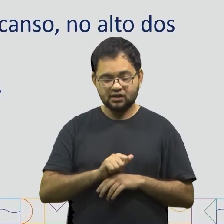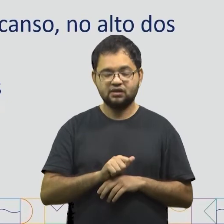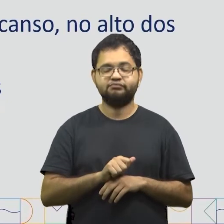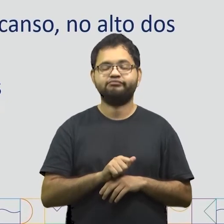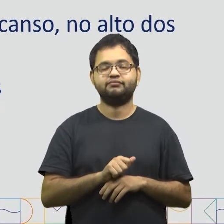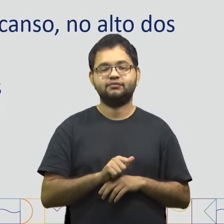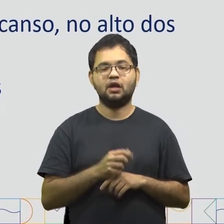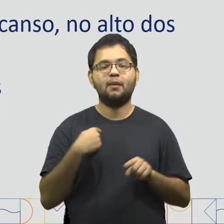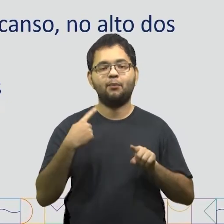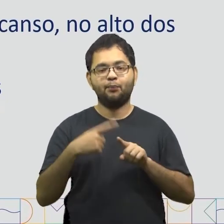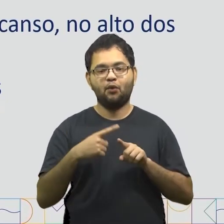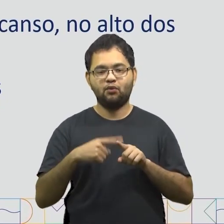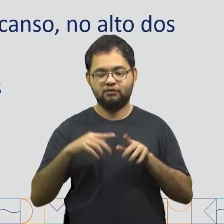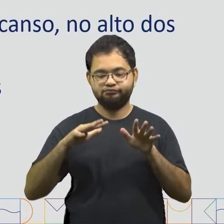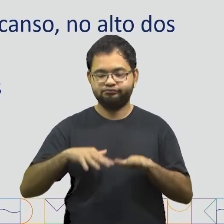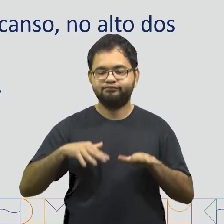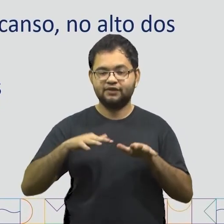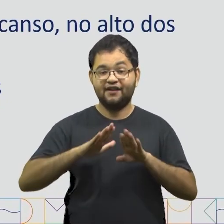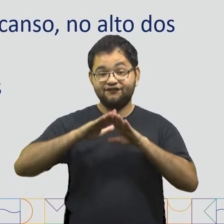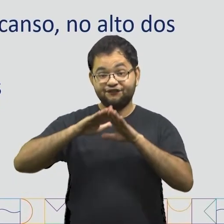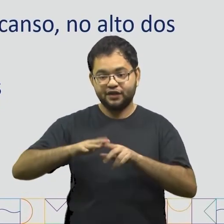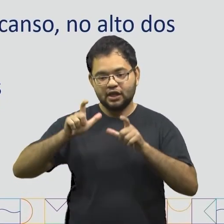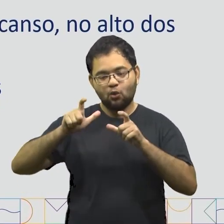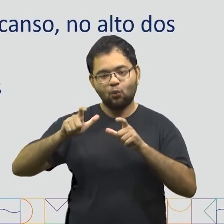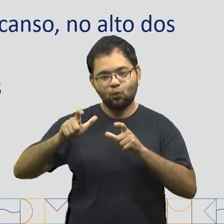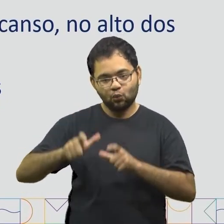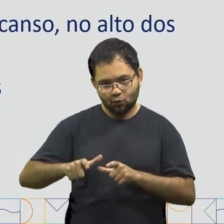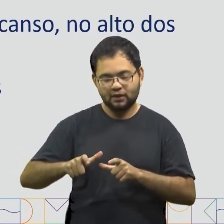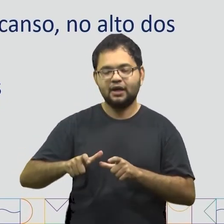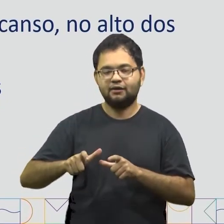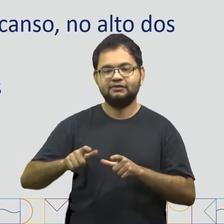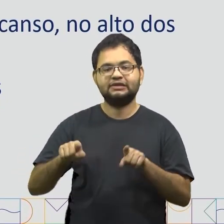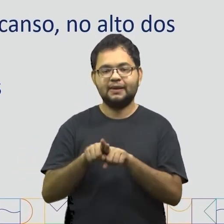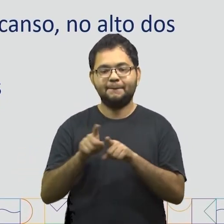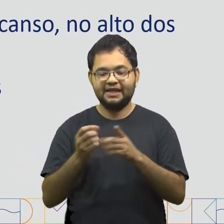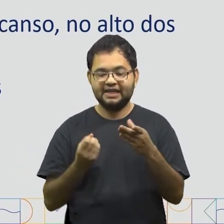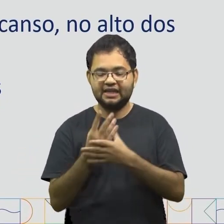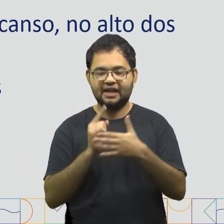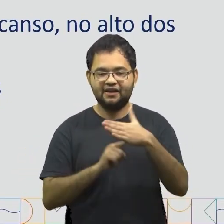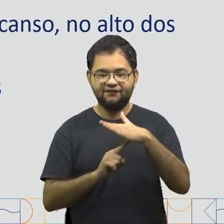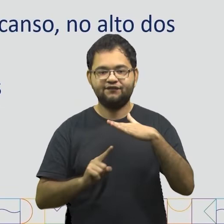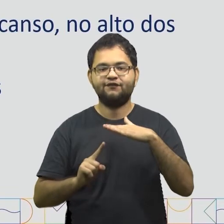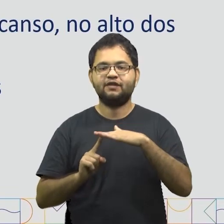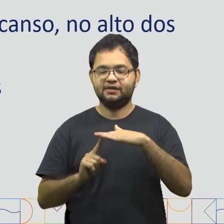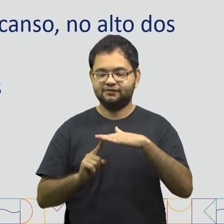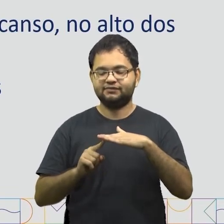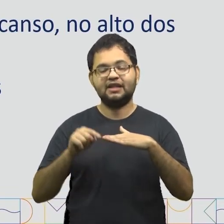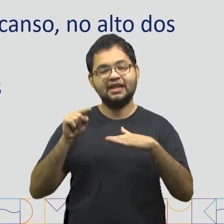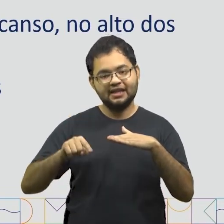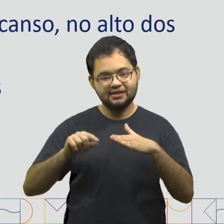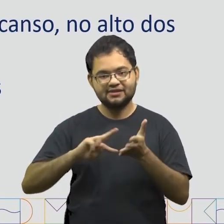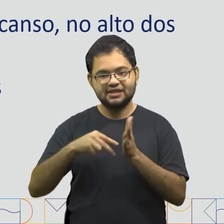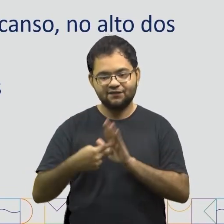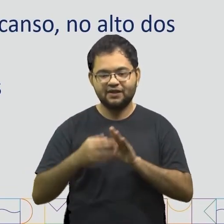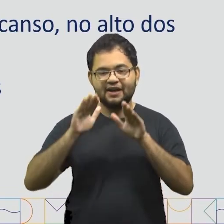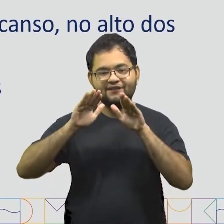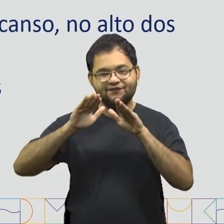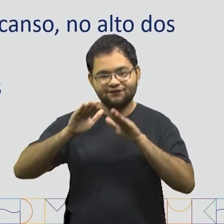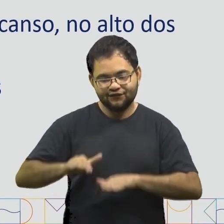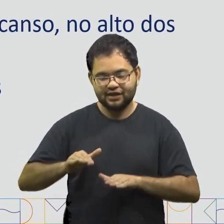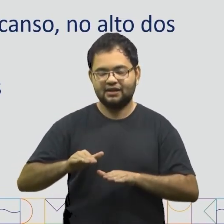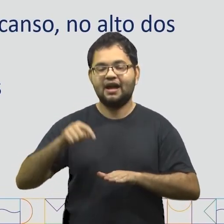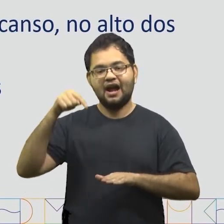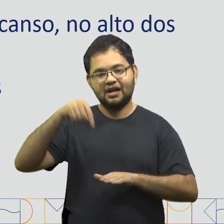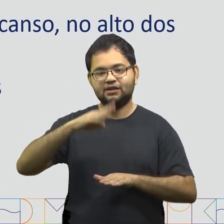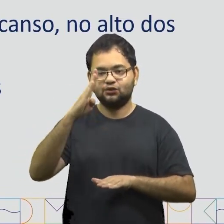adentro pois esta permanência de tropeiros ao longo do caminho e instalação de férias por um traço da sedentarização do